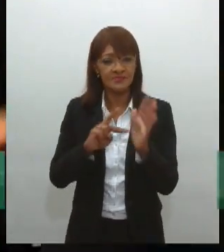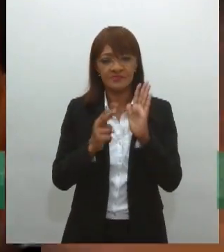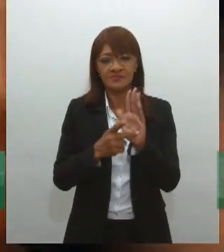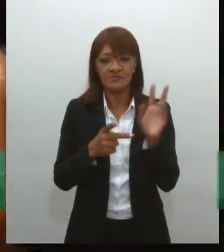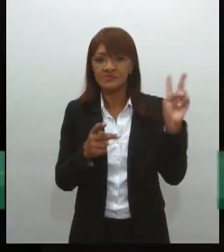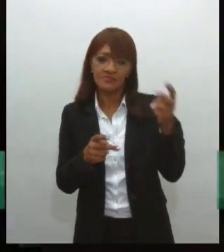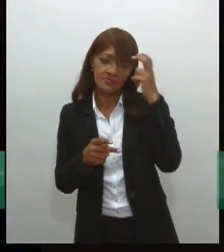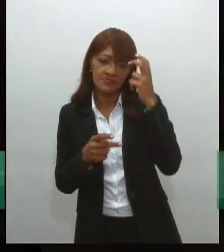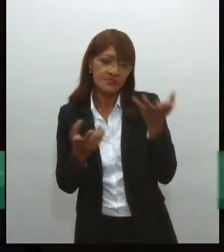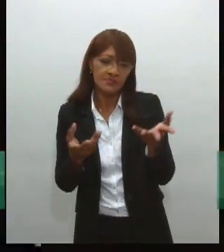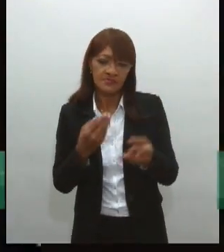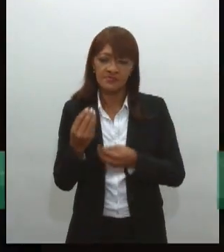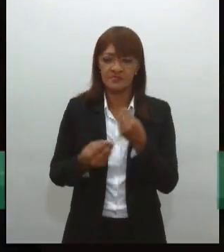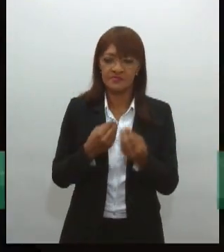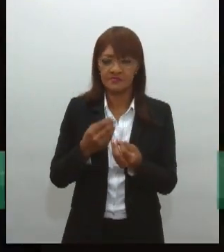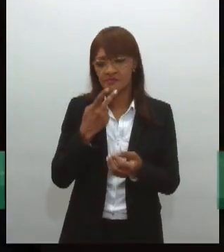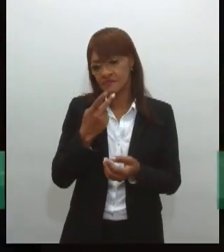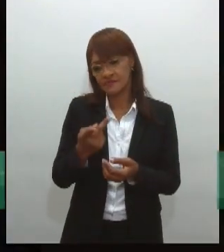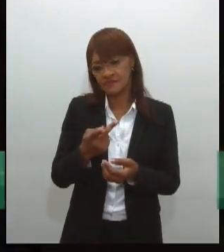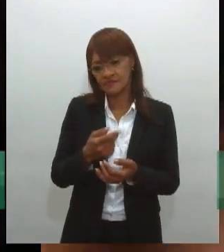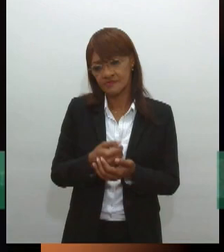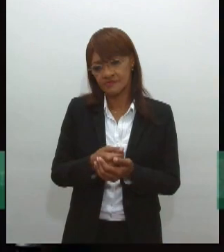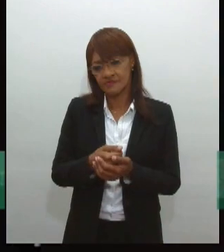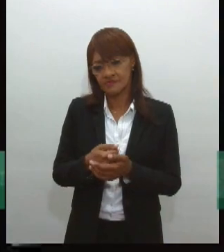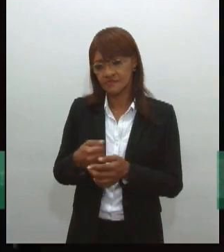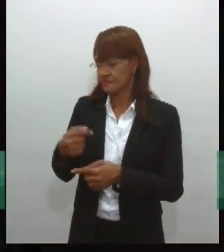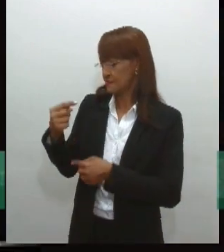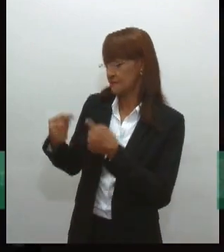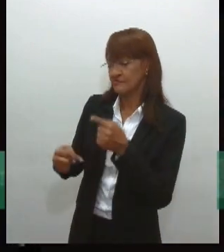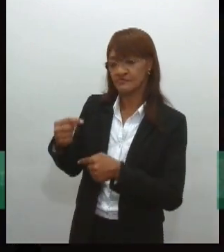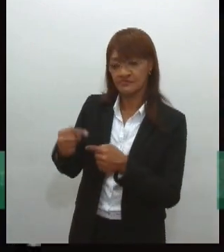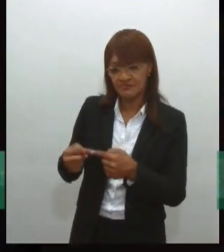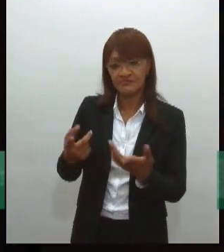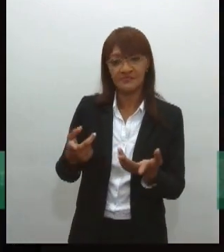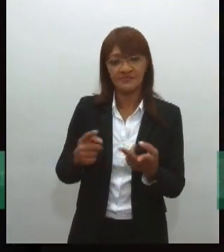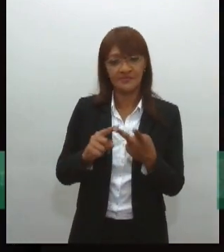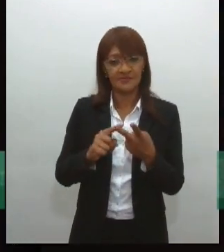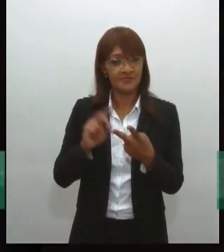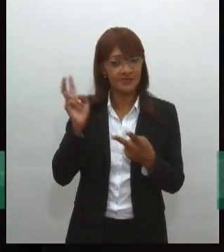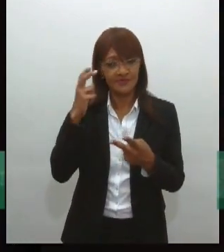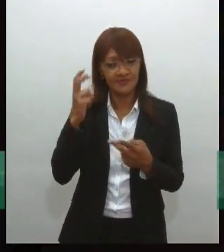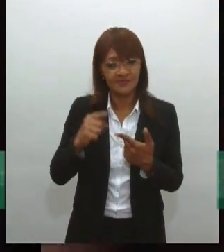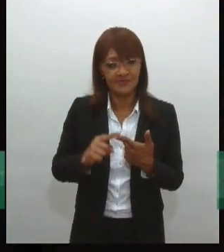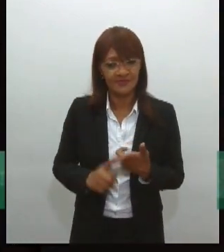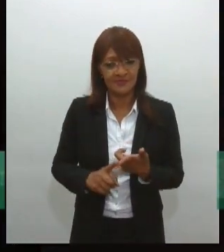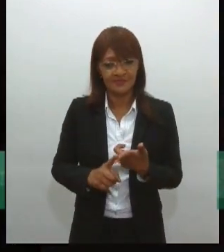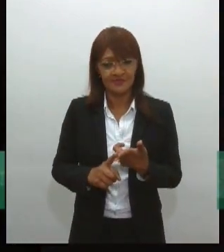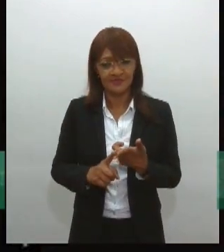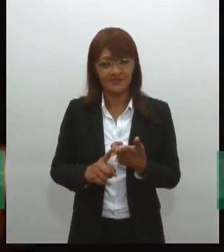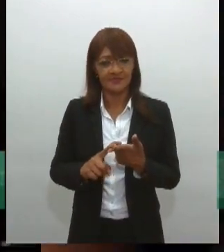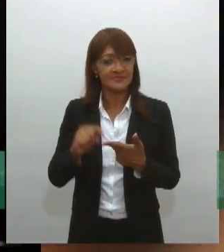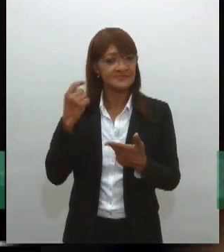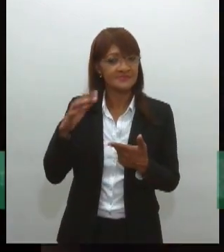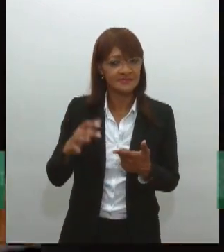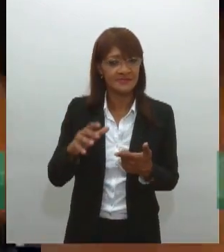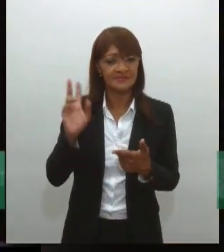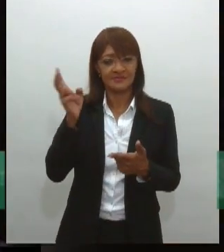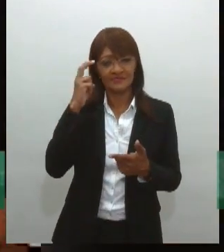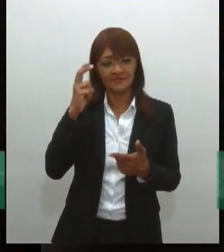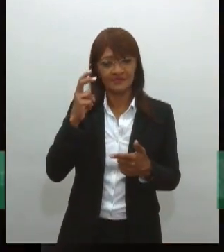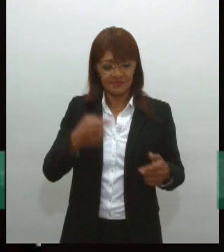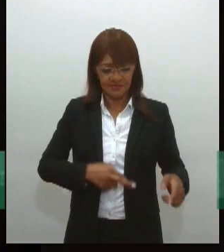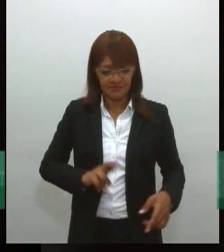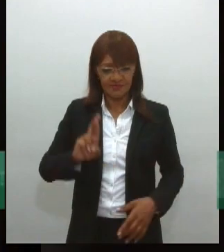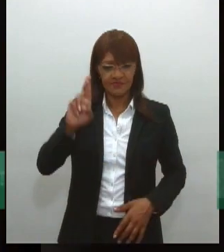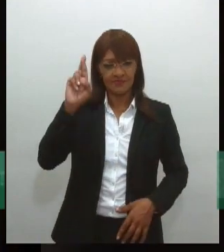cultura política, a gente fala da cultura científica, a gente fala da cultura religiosa, a gente fala... Tudo